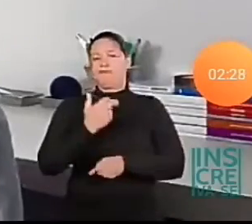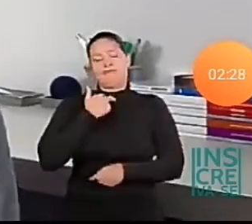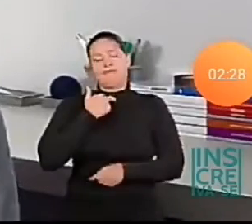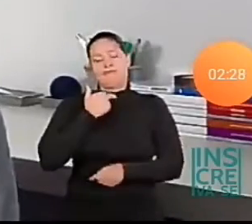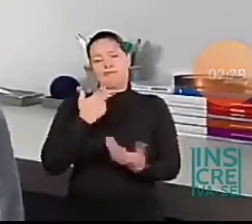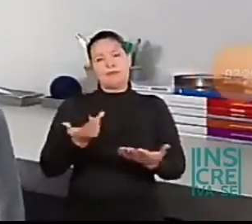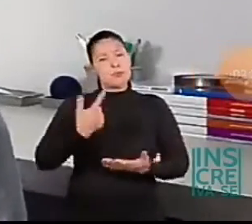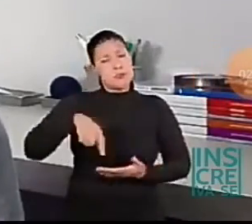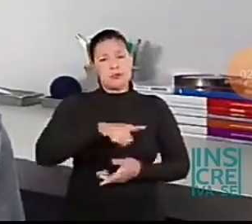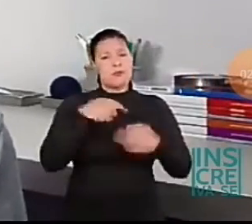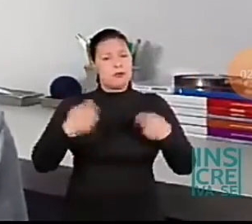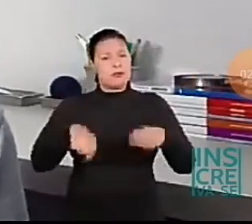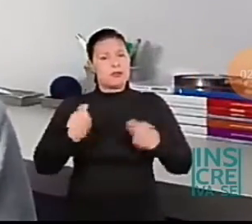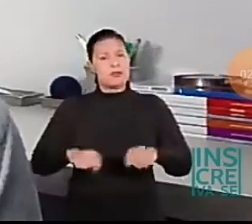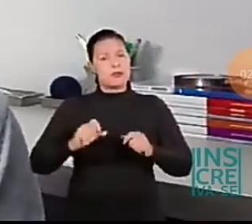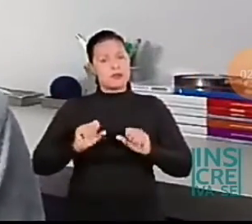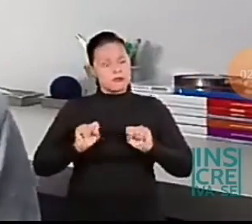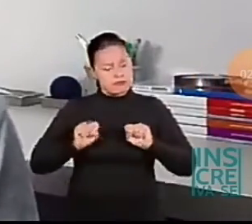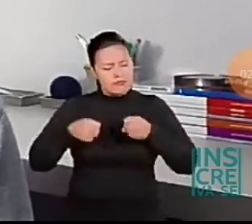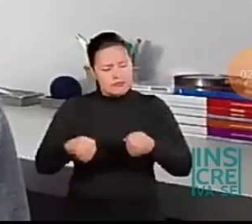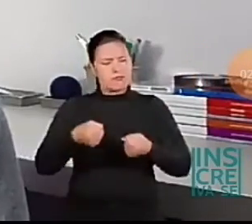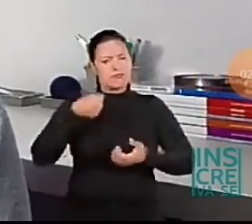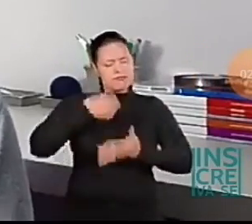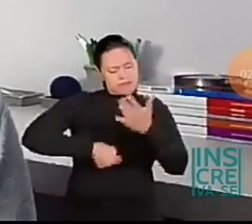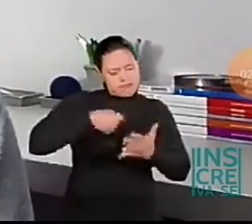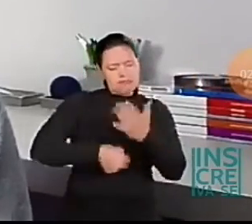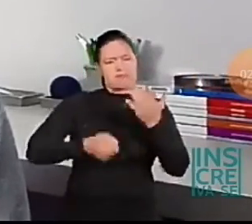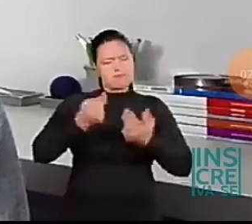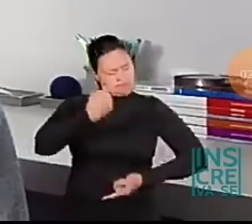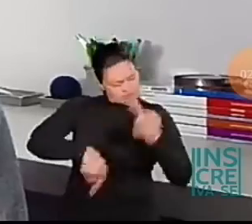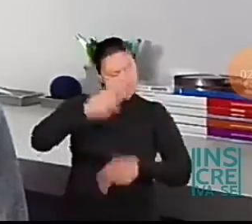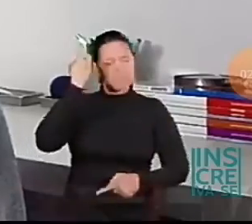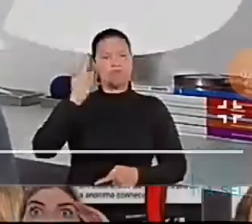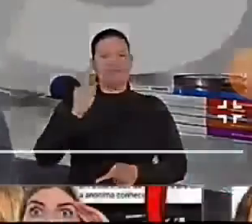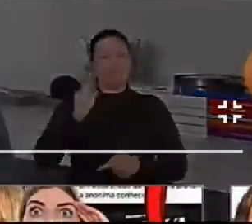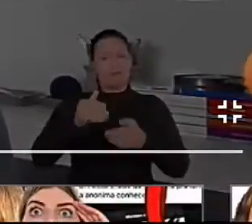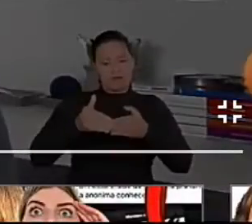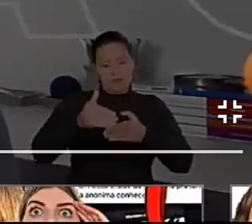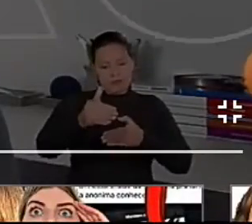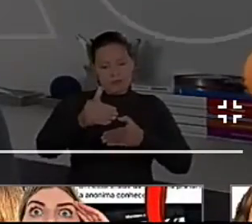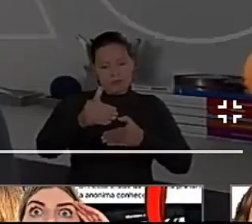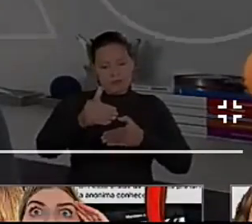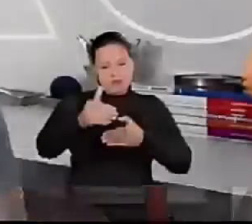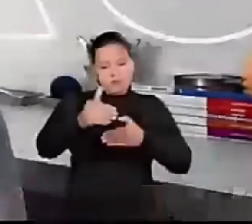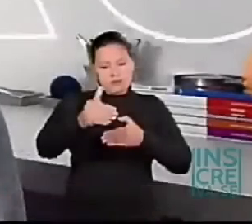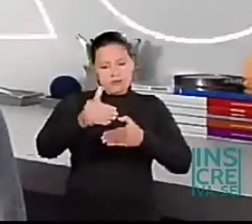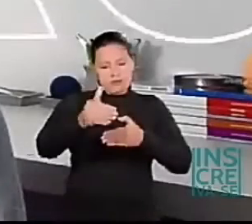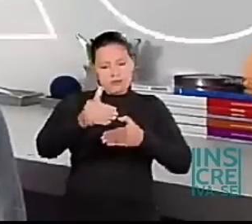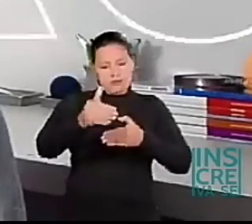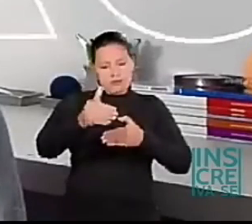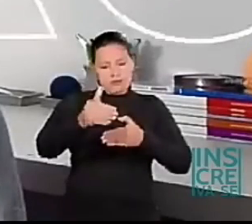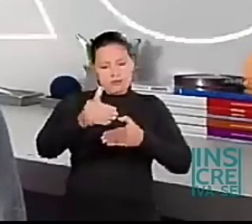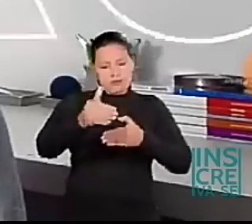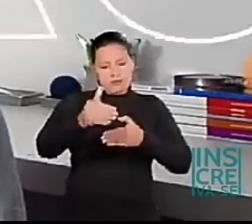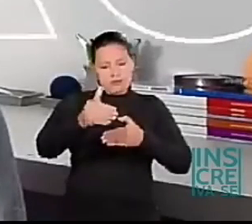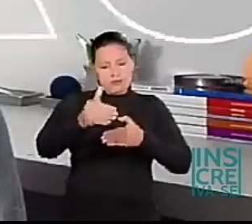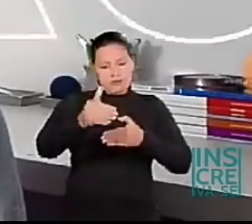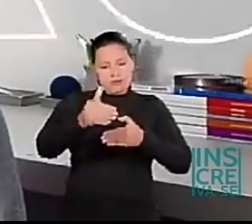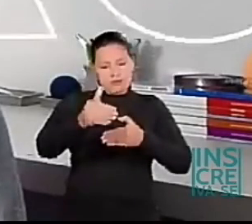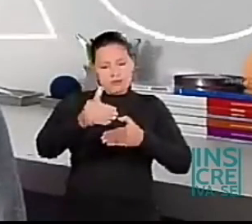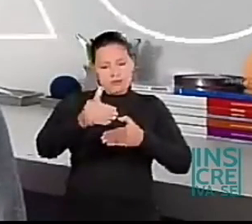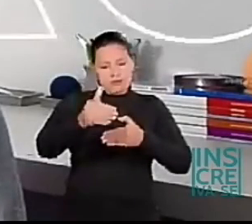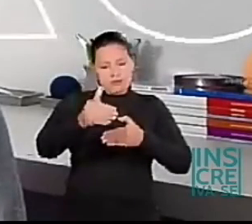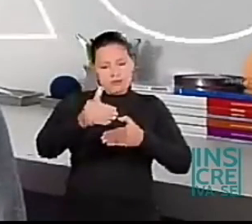Pode parar, precisa a luta, se reinventar, superar. Dias melhores. Aqui ele falou